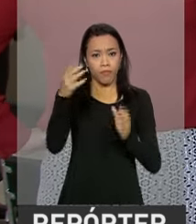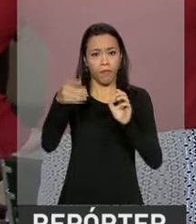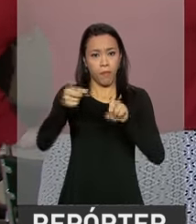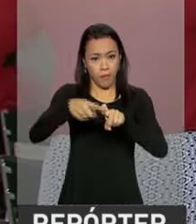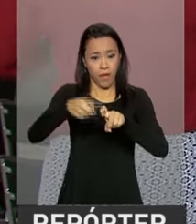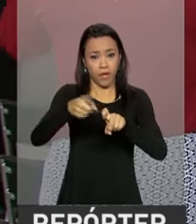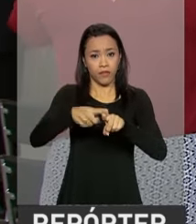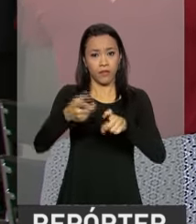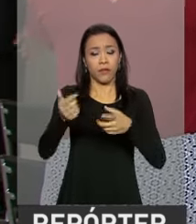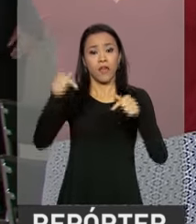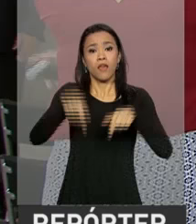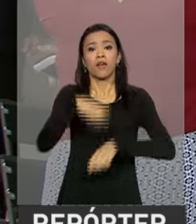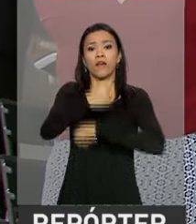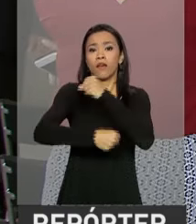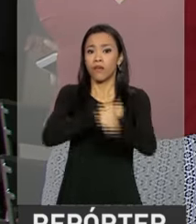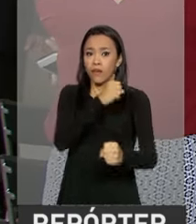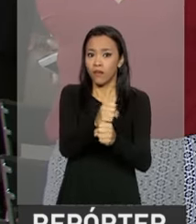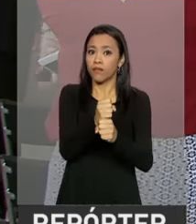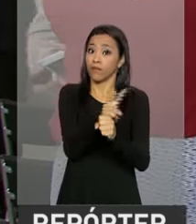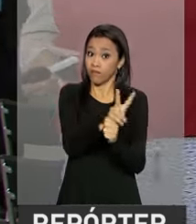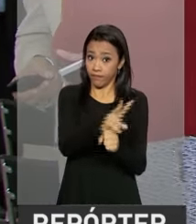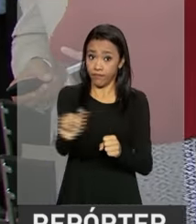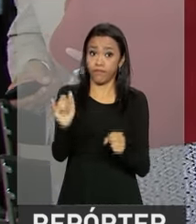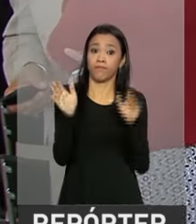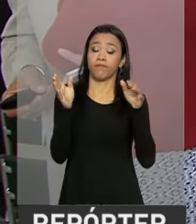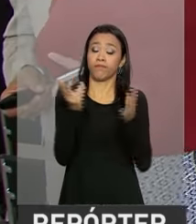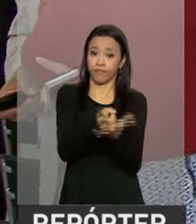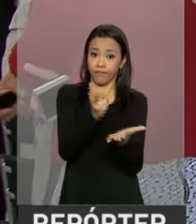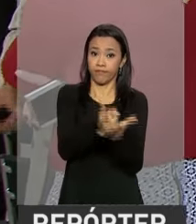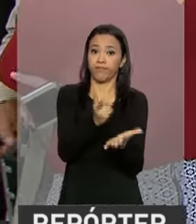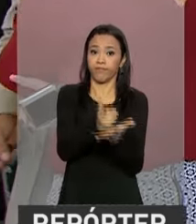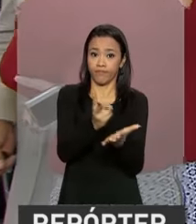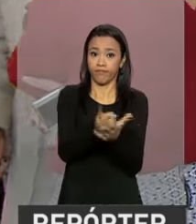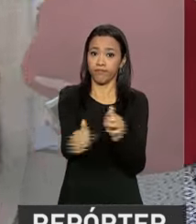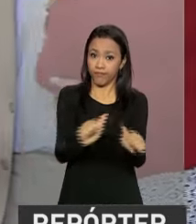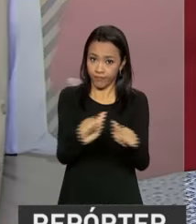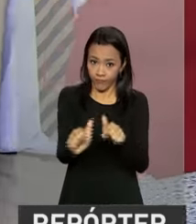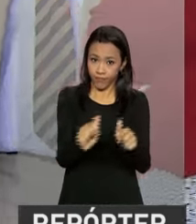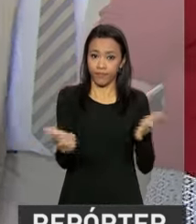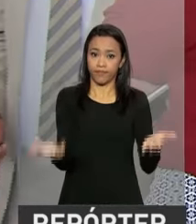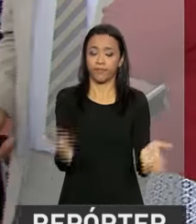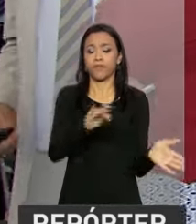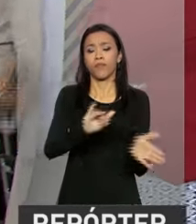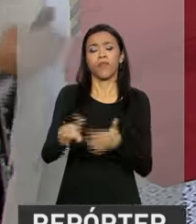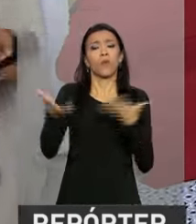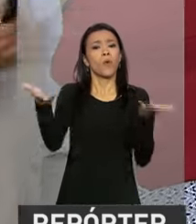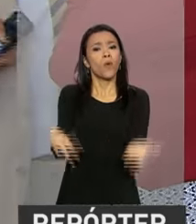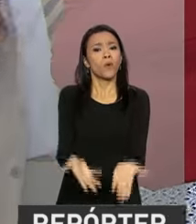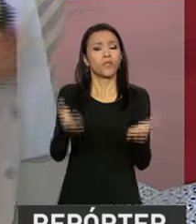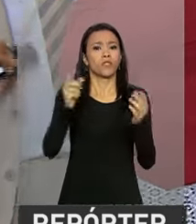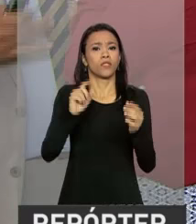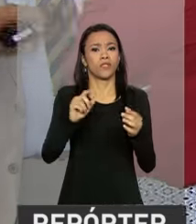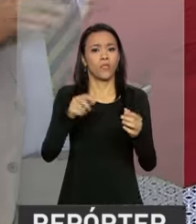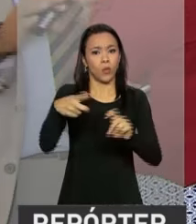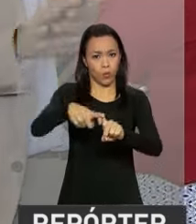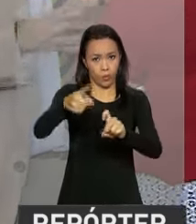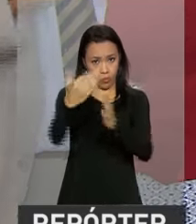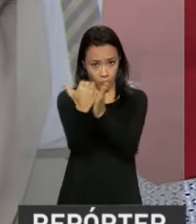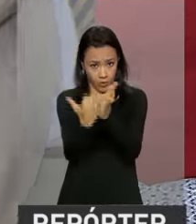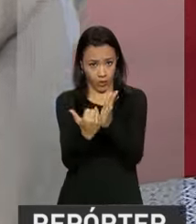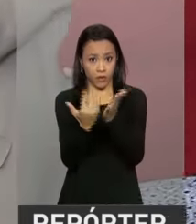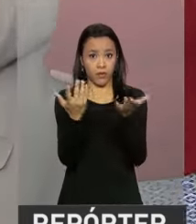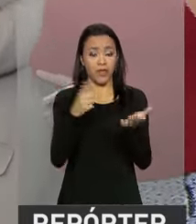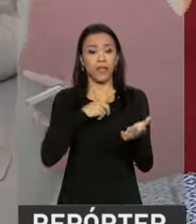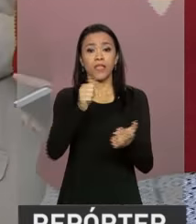programa ainda este ano poderão continuar atuando no país. Atualmente, o Mais Médicos tem 18